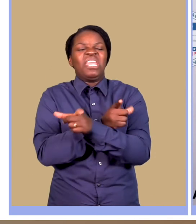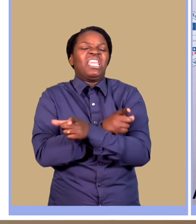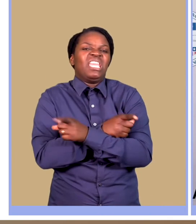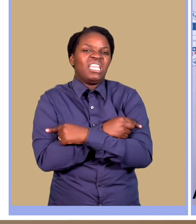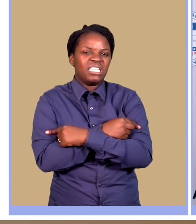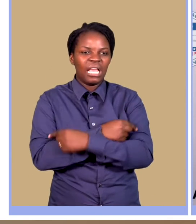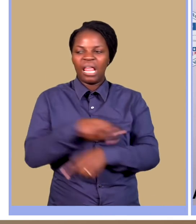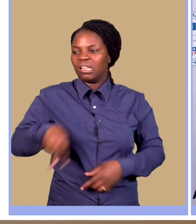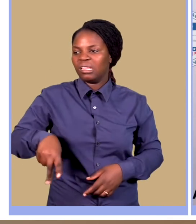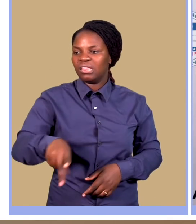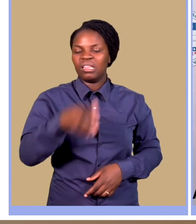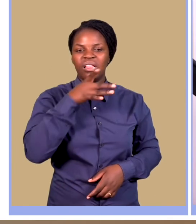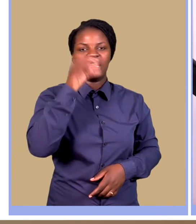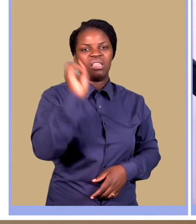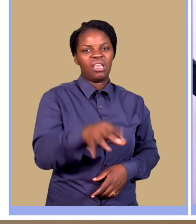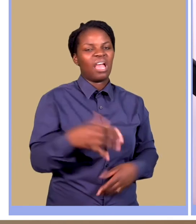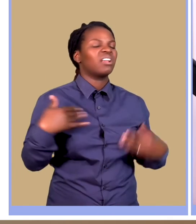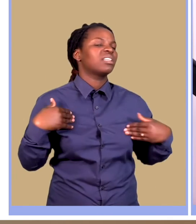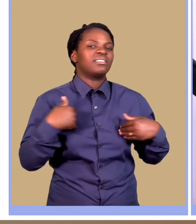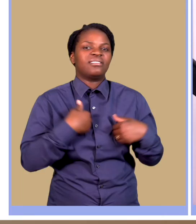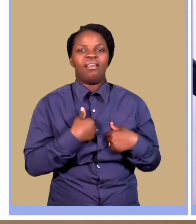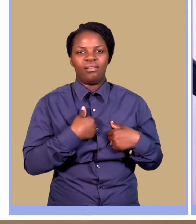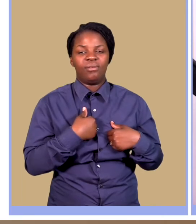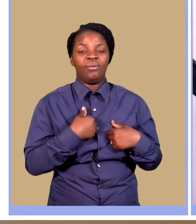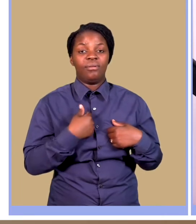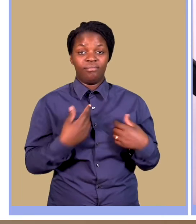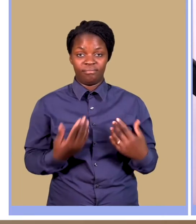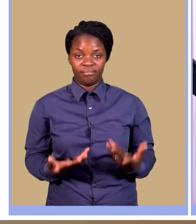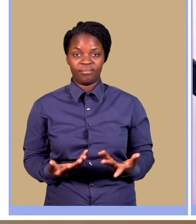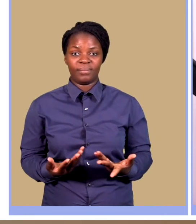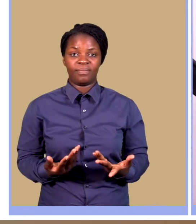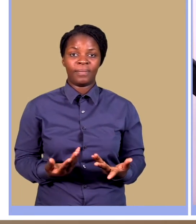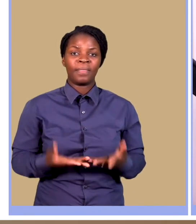pessoa, por não ter noção do perigo em que está,